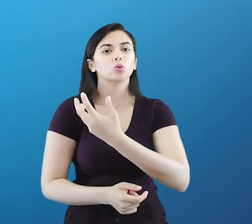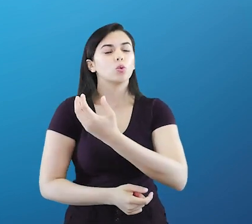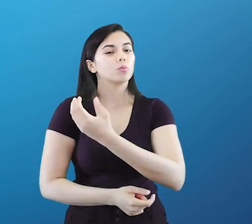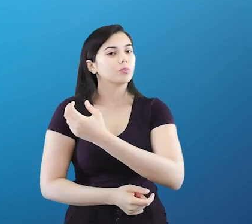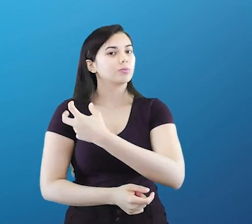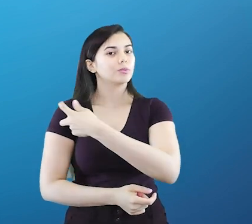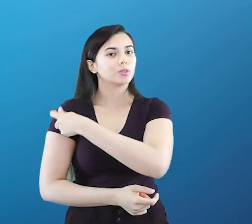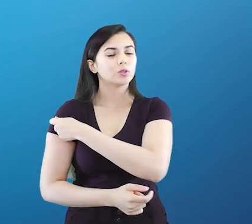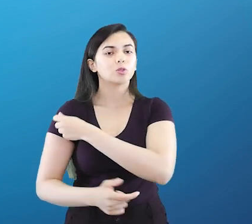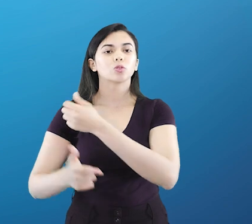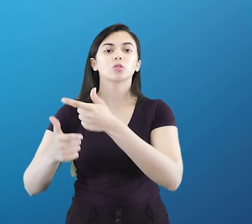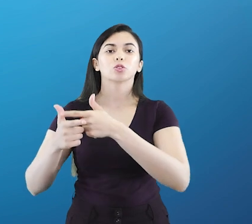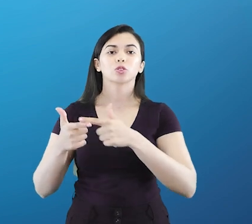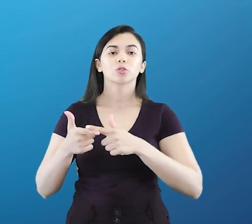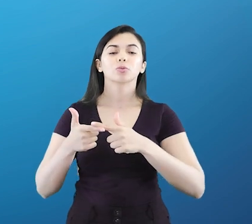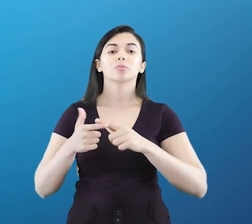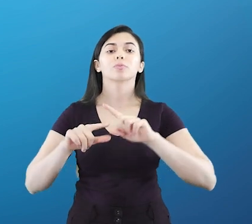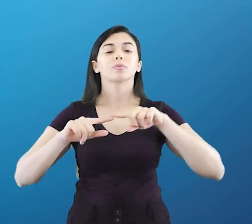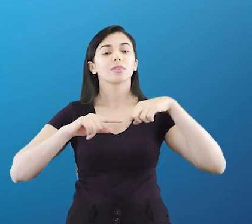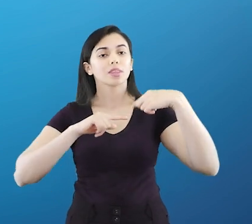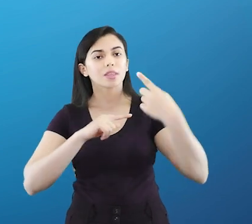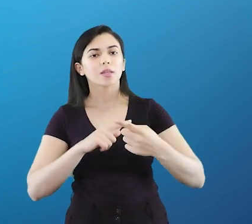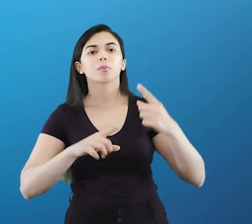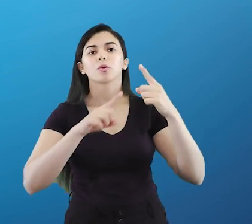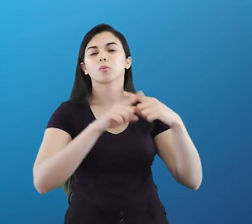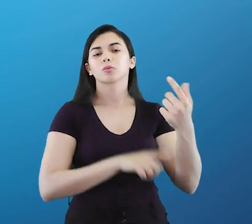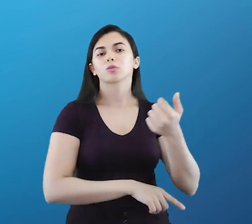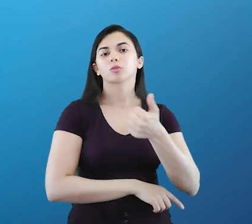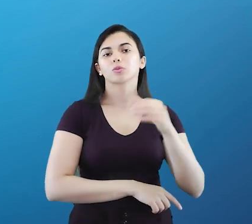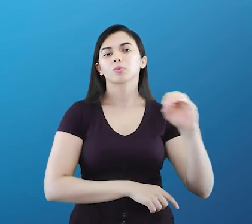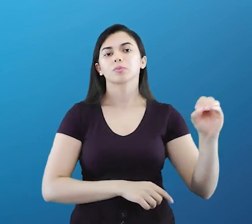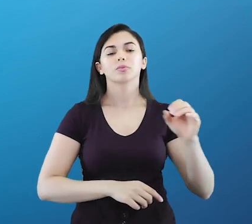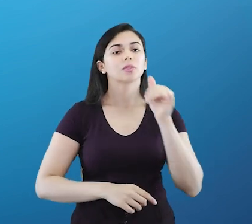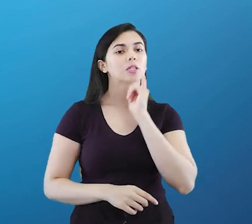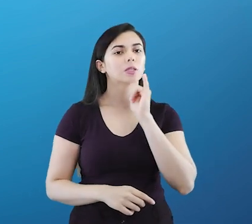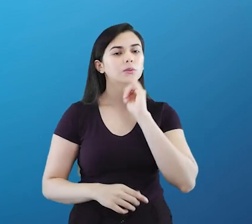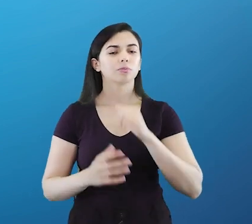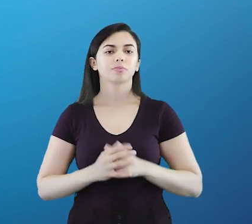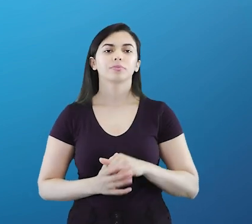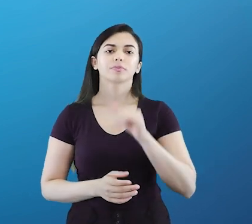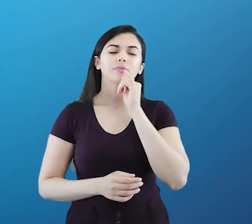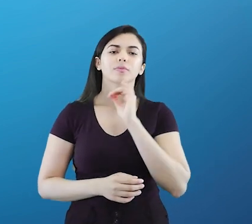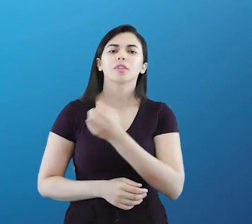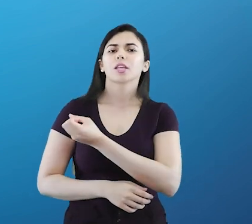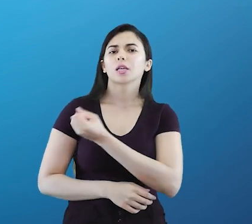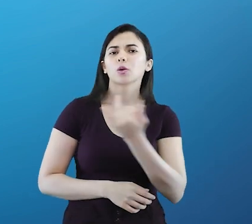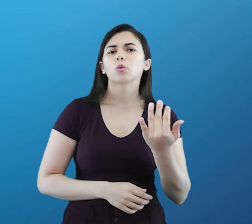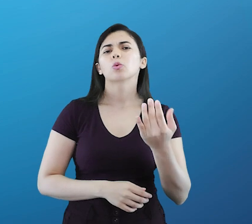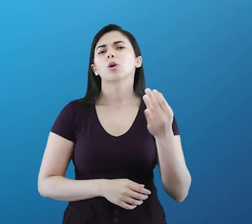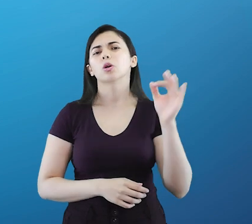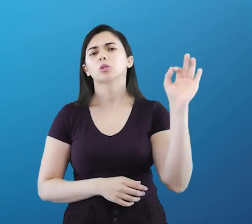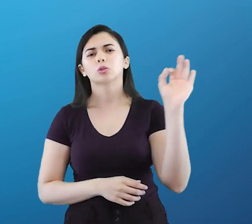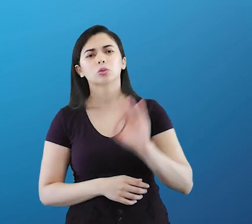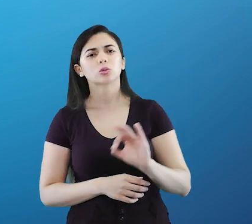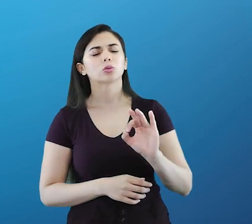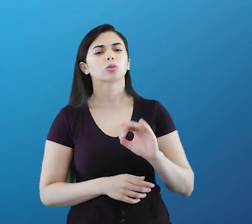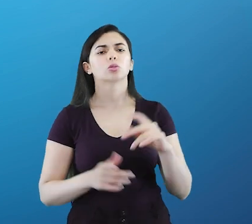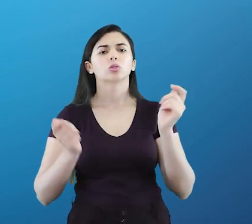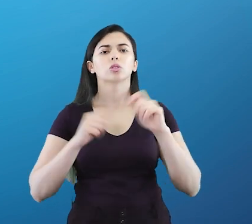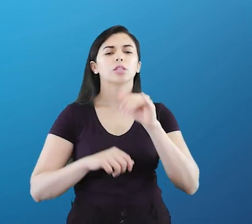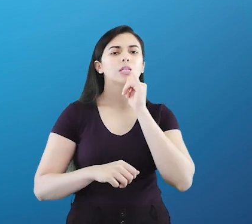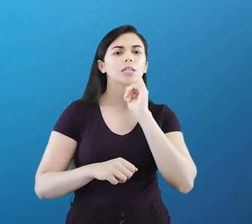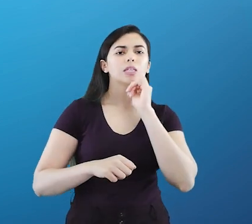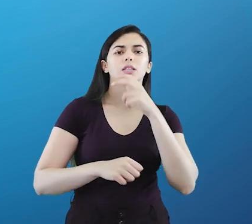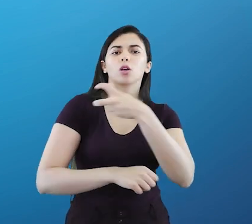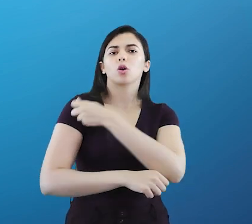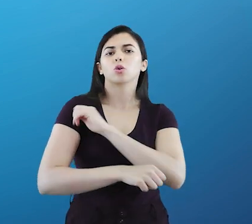estimativa da população e multiplica-se por 100. Aqui nós temos um exemplo, né? Quantos por cento foi ser alcançado com a